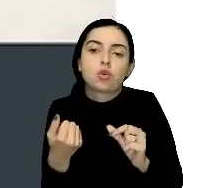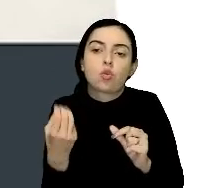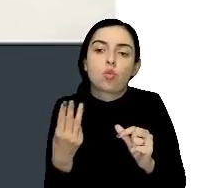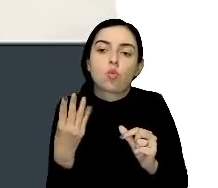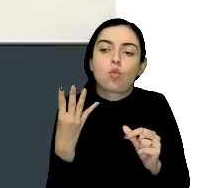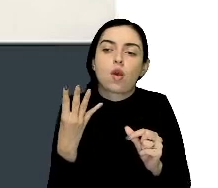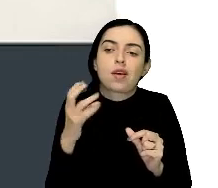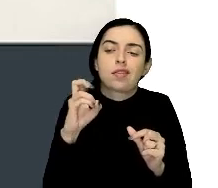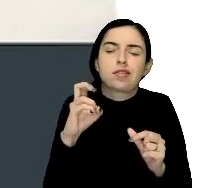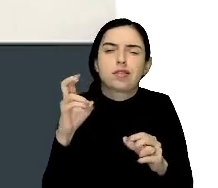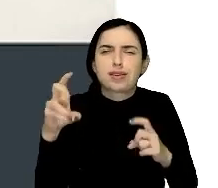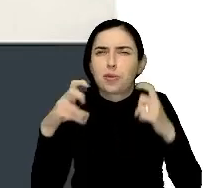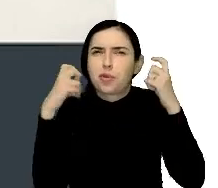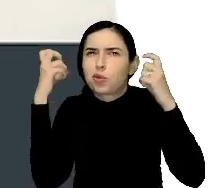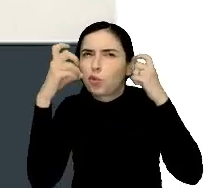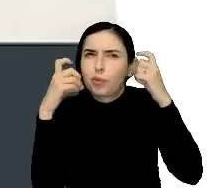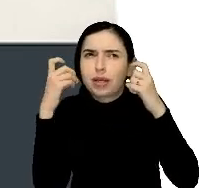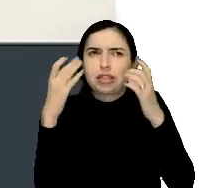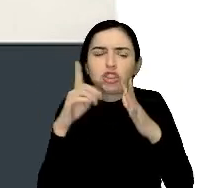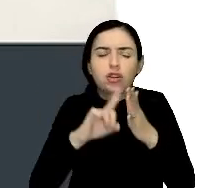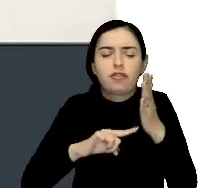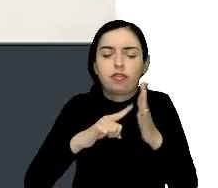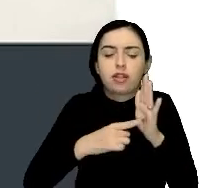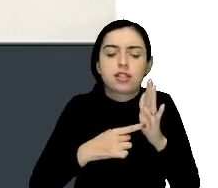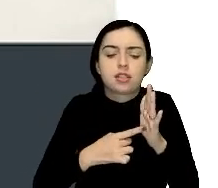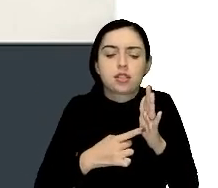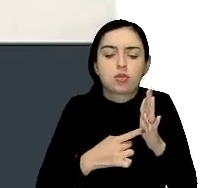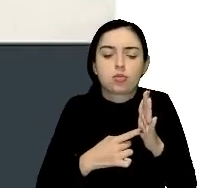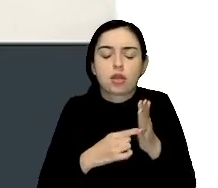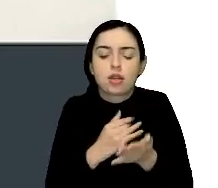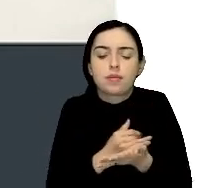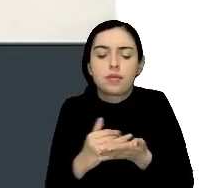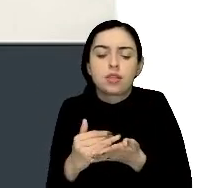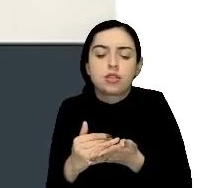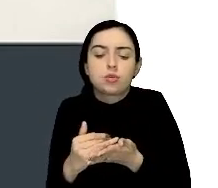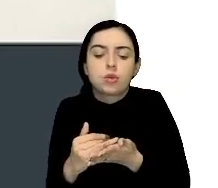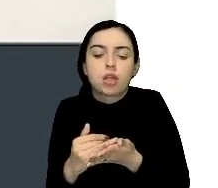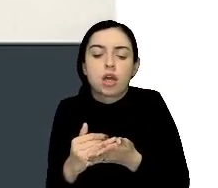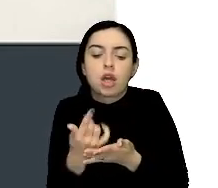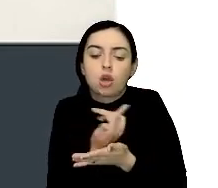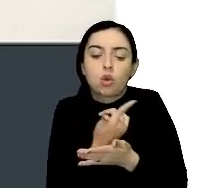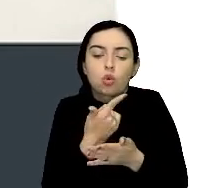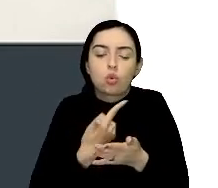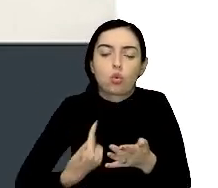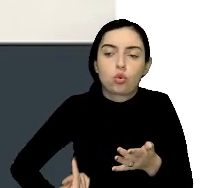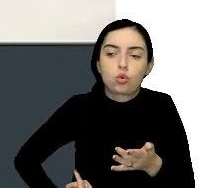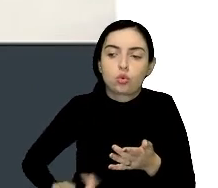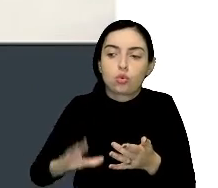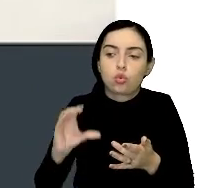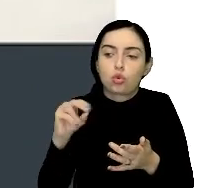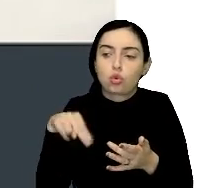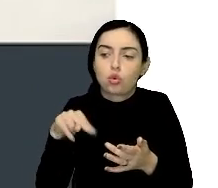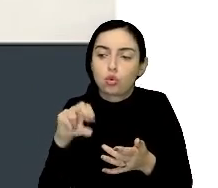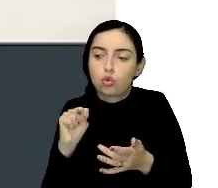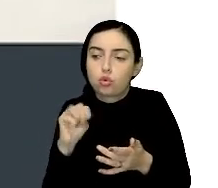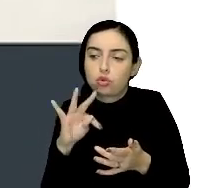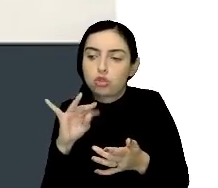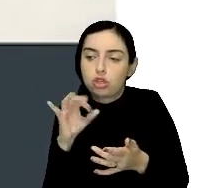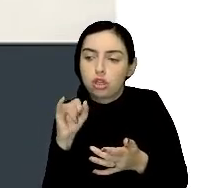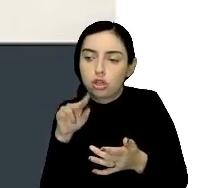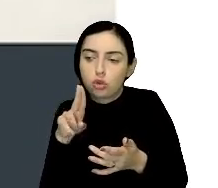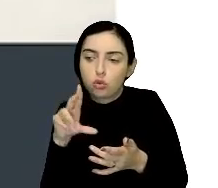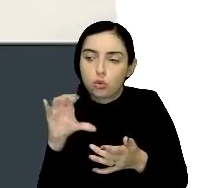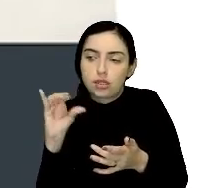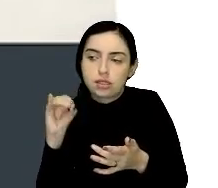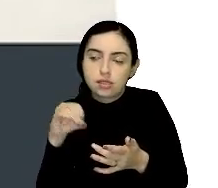assim: violação a princípio da Constituição. E aí abre o debate. Aí você vai